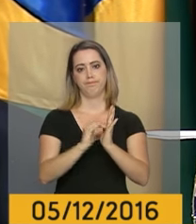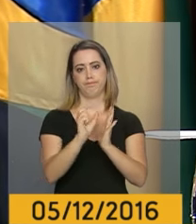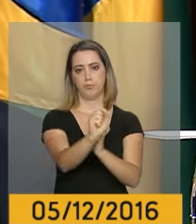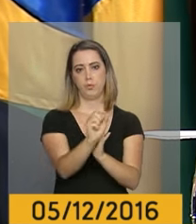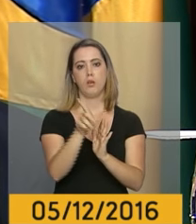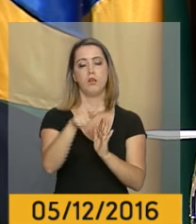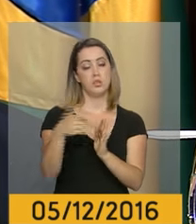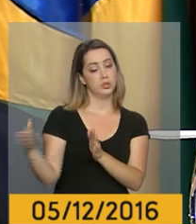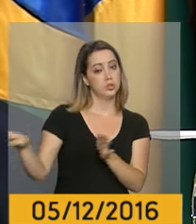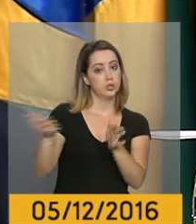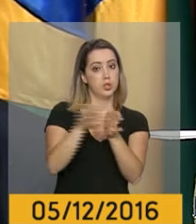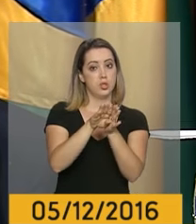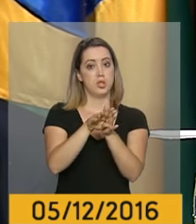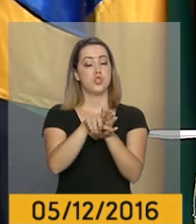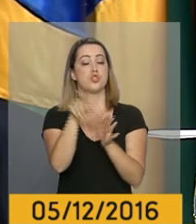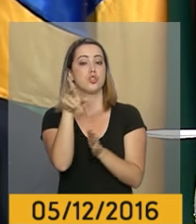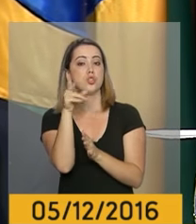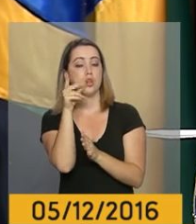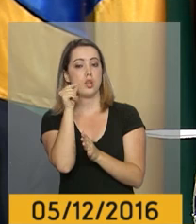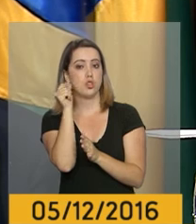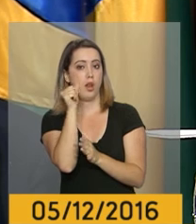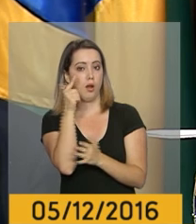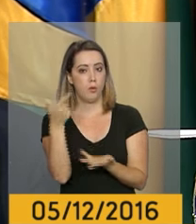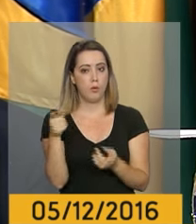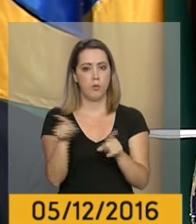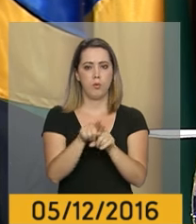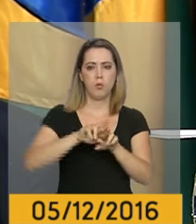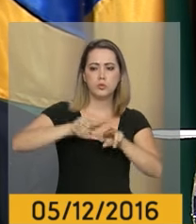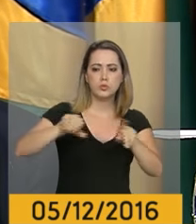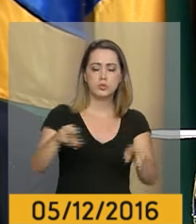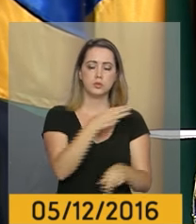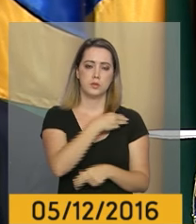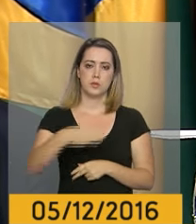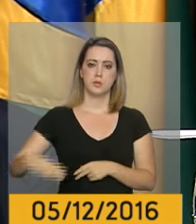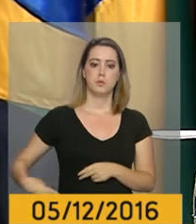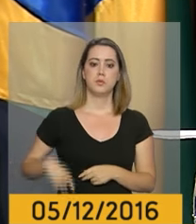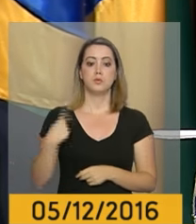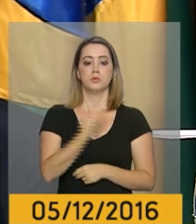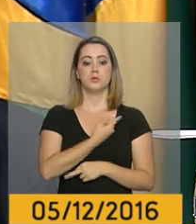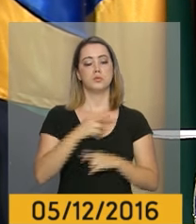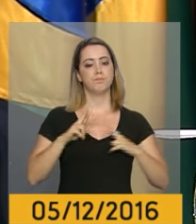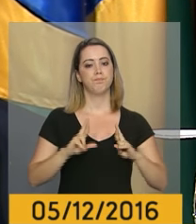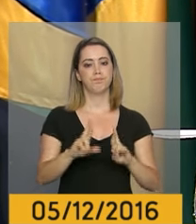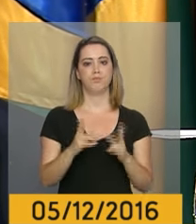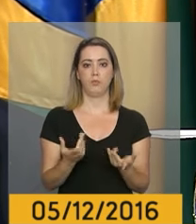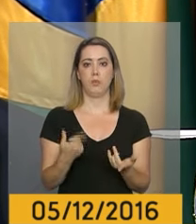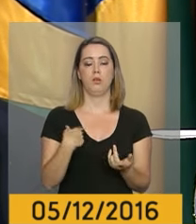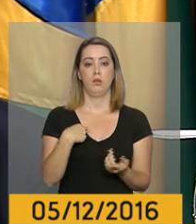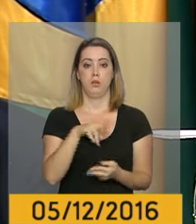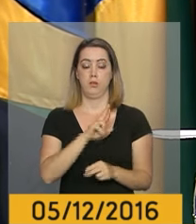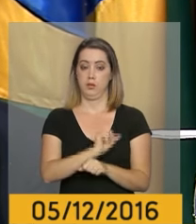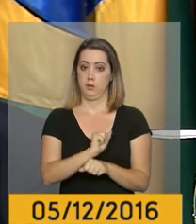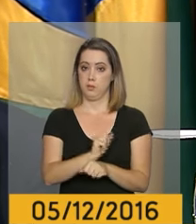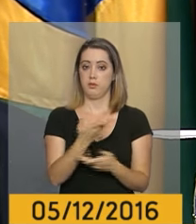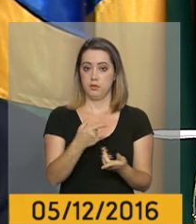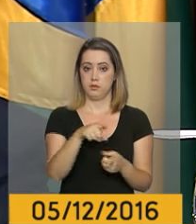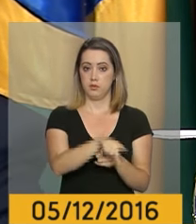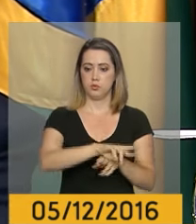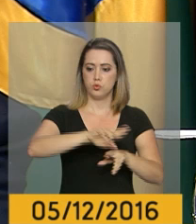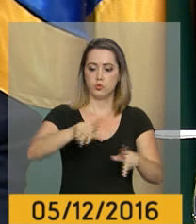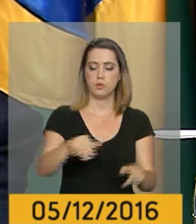Vem vindo de Alagoas, o ministro Meiredes, o ministro Padilho, ministro Alexandre, ministro Diogo, nossos líderes todos, o